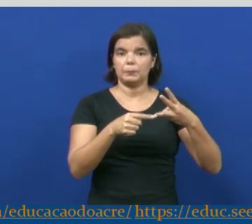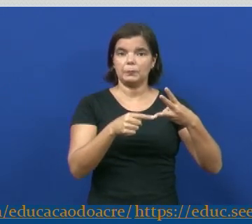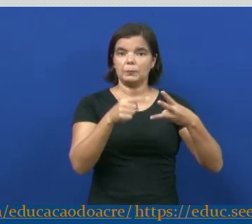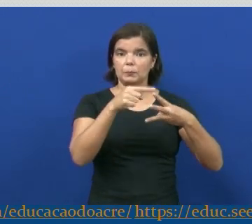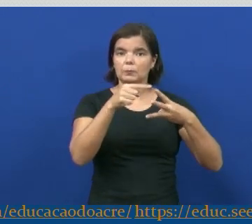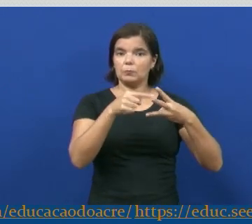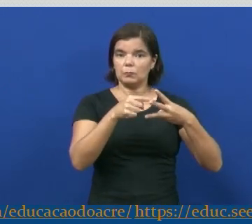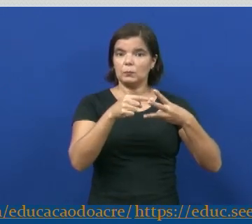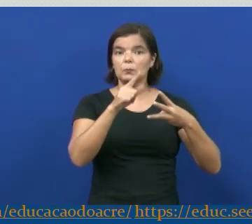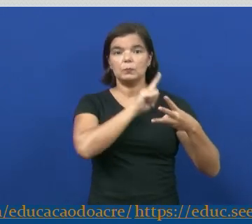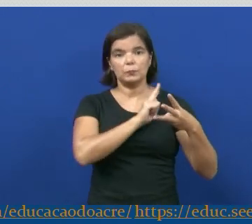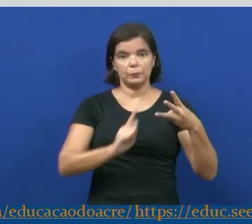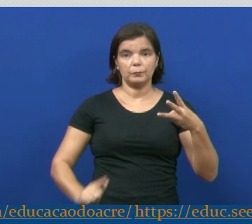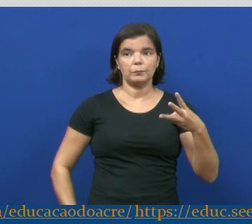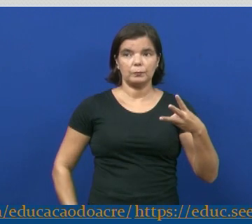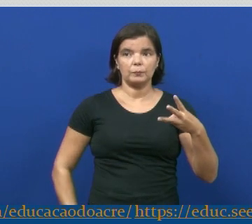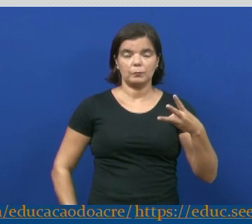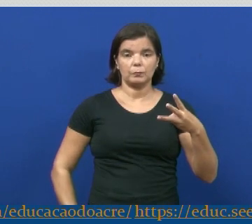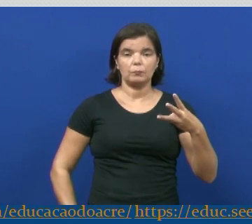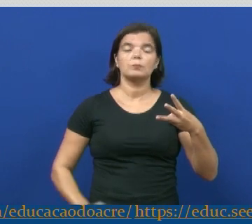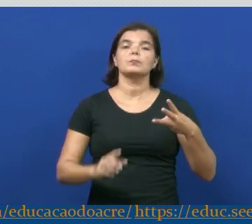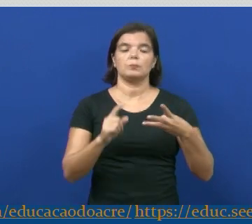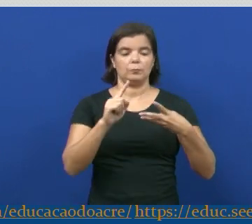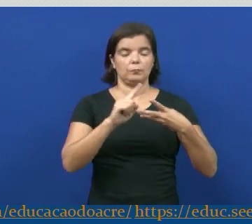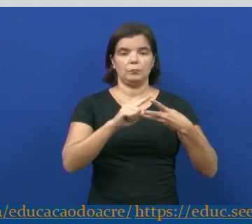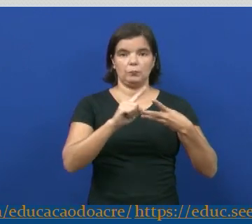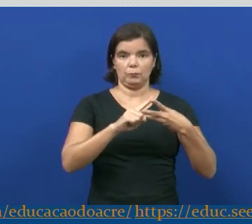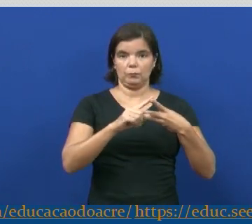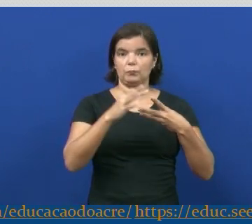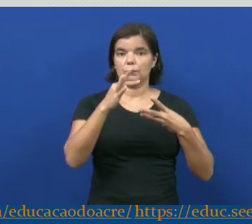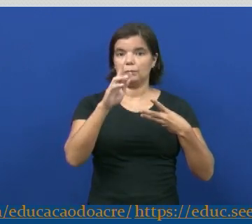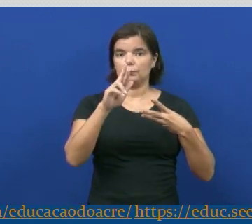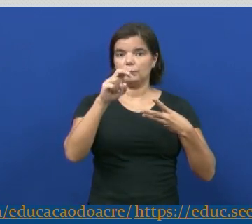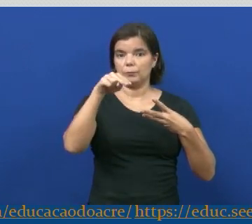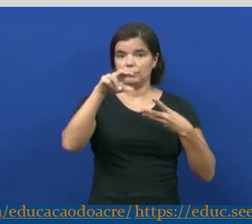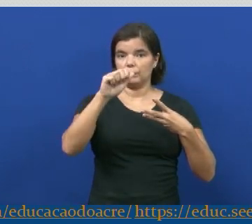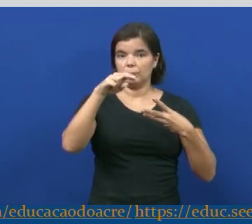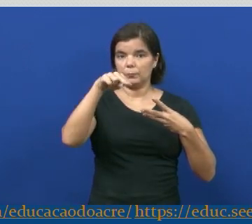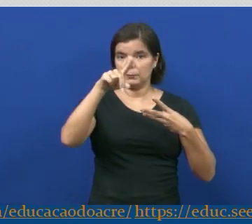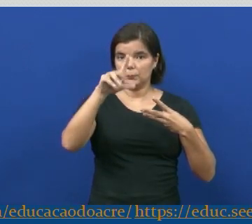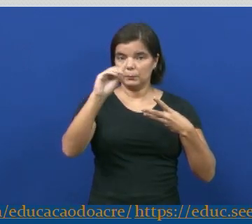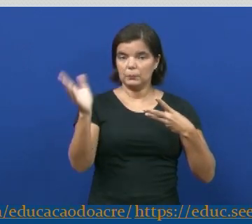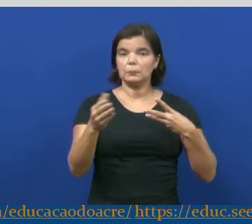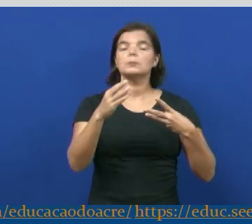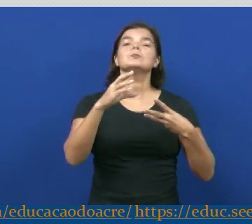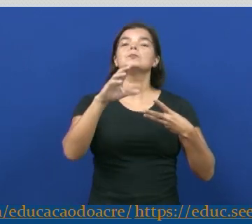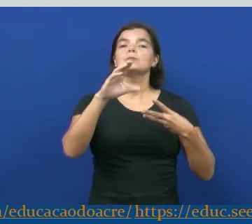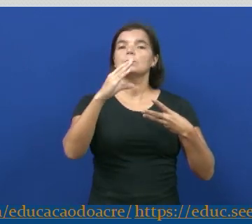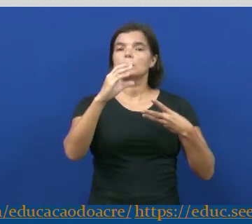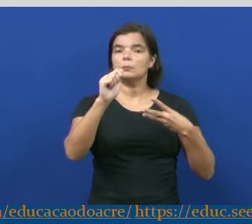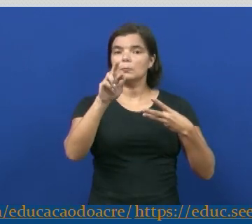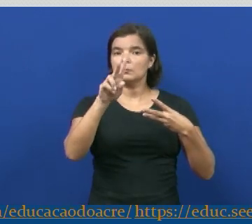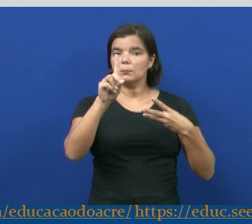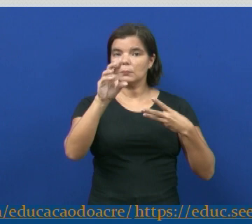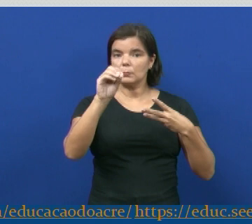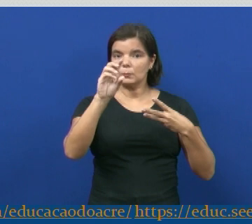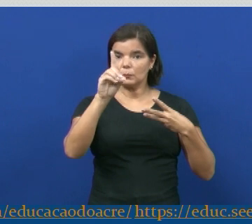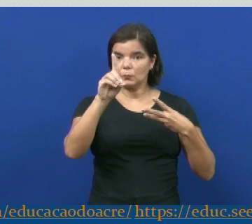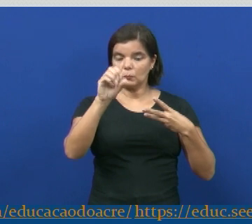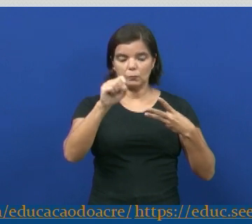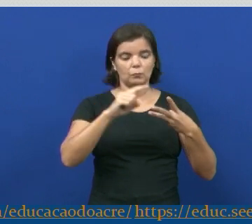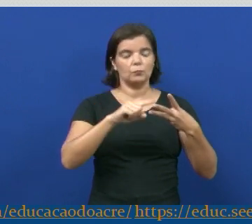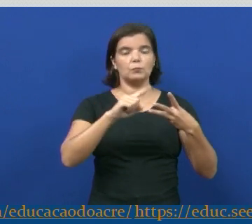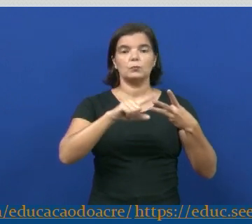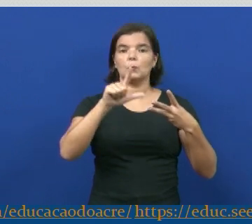mencionando esses três governos, tá? Essas três gestões, do Fernando Henrique Cardoso, do Lula e da Dilma. Você pode